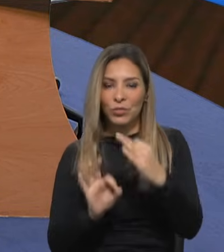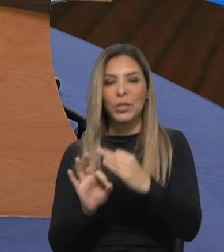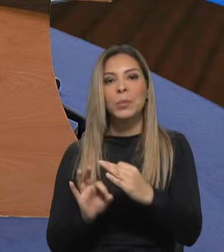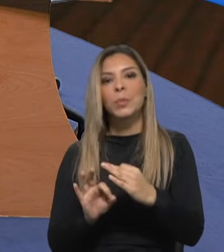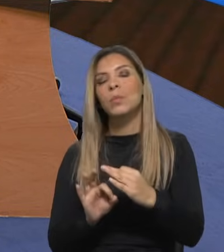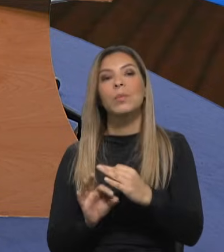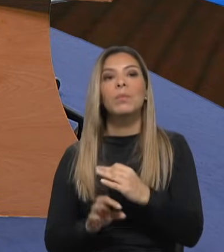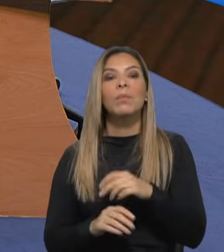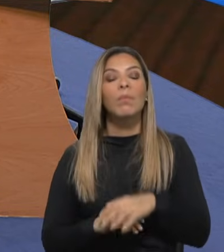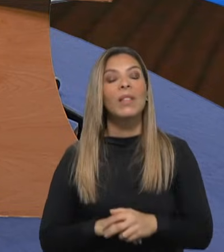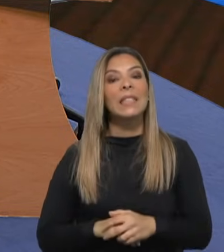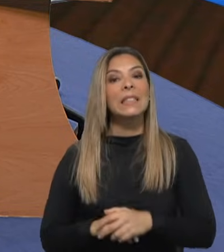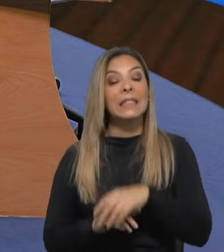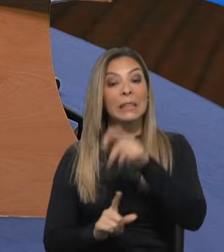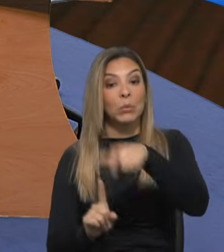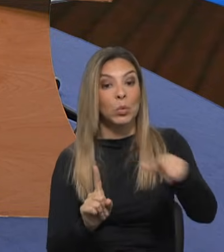são pessoas particularmente